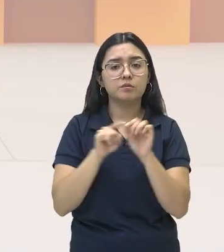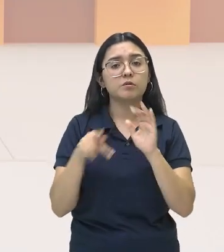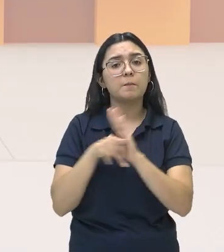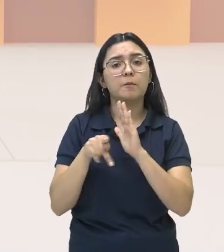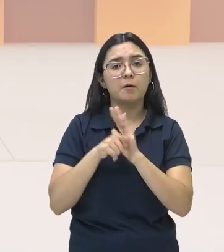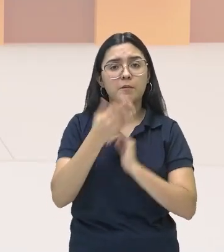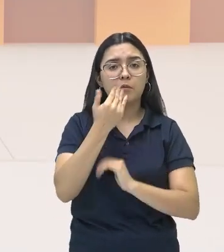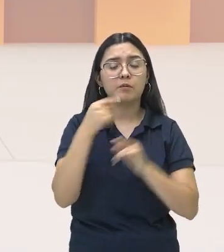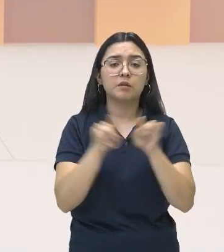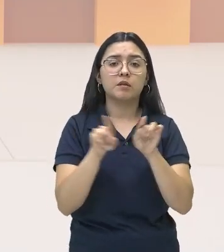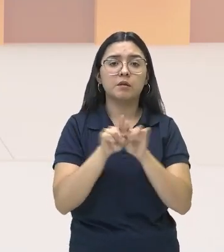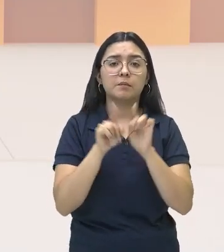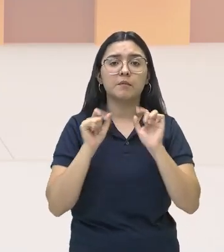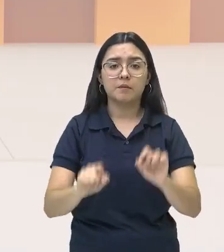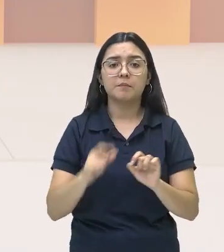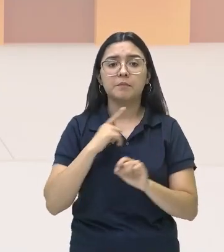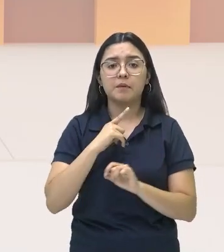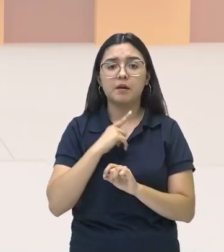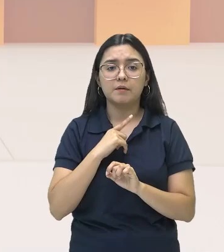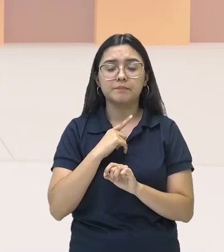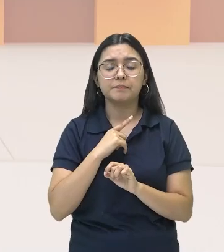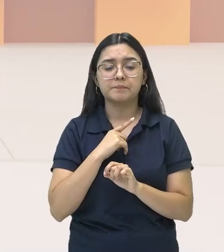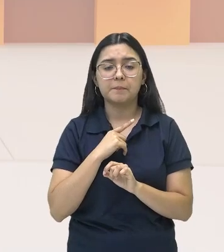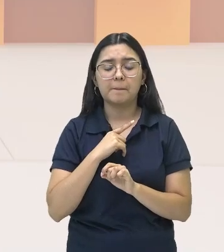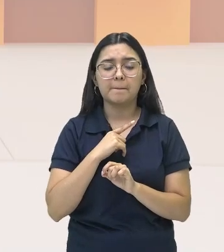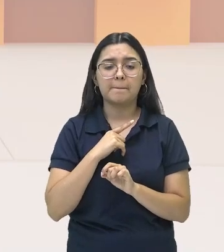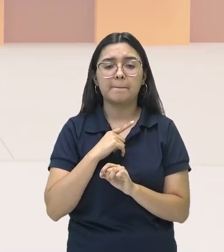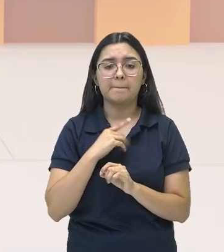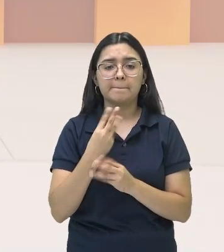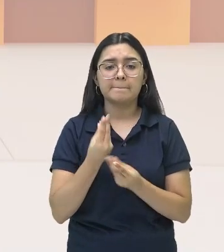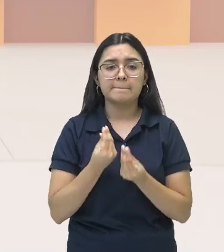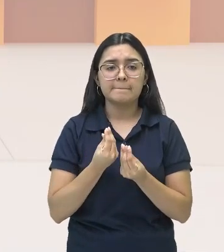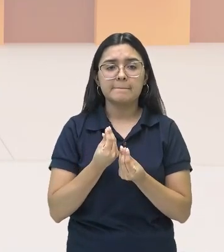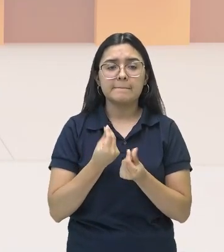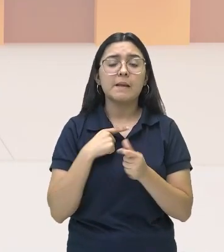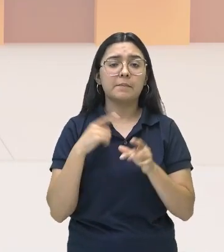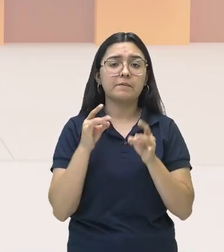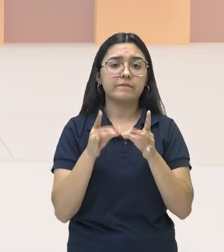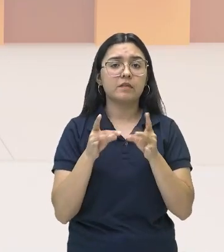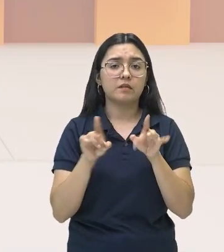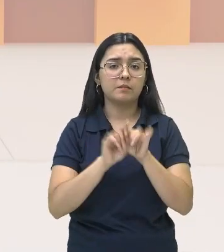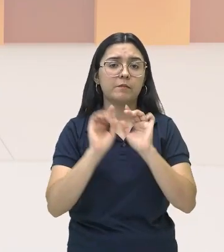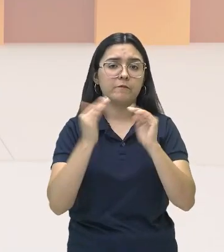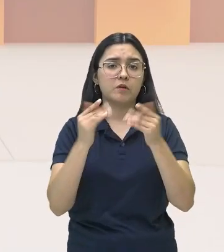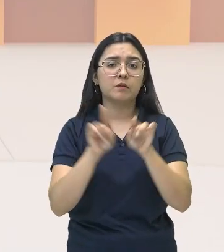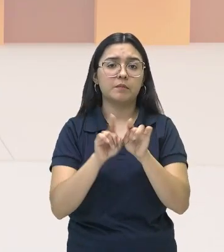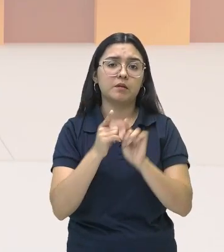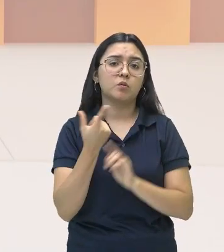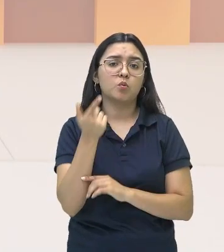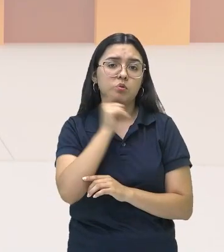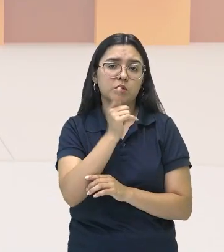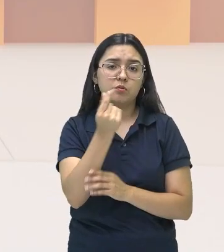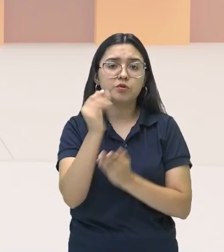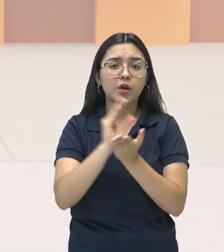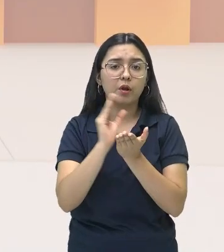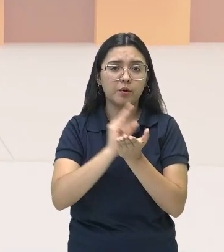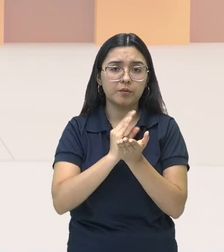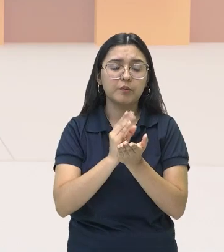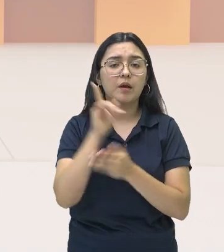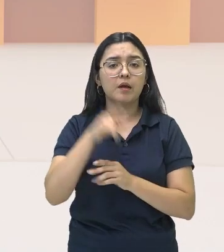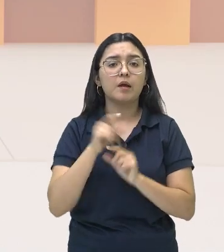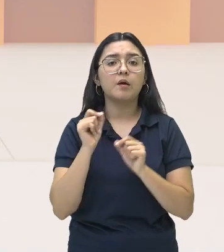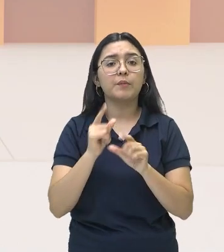seu sustento e também para, né, para venda também, para ter um lucro também em cima disso, que aí é a